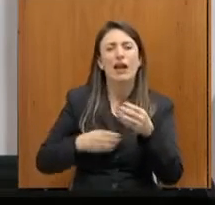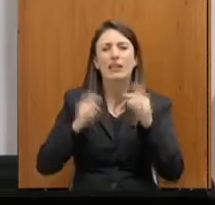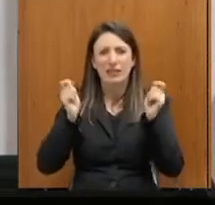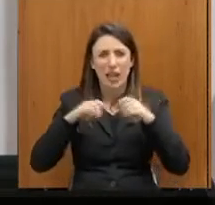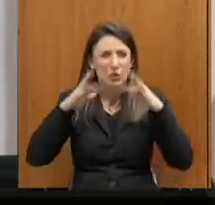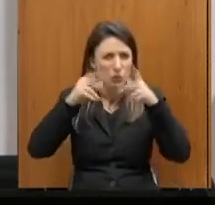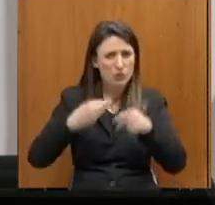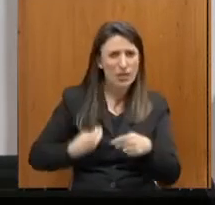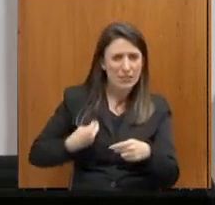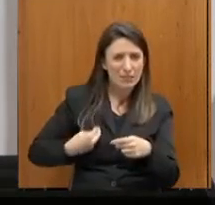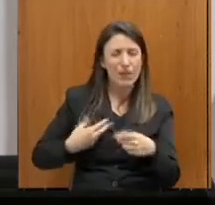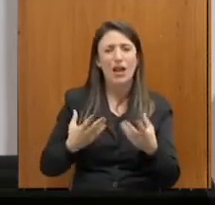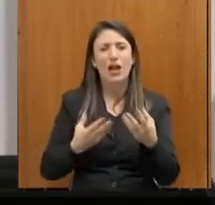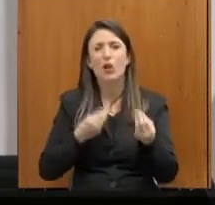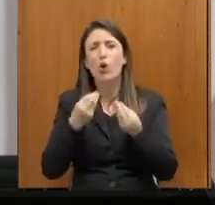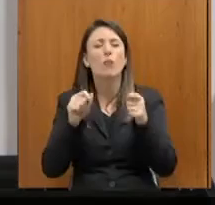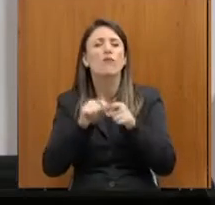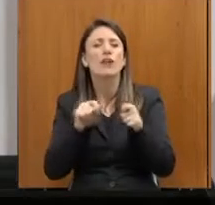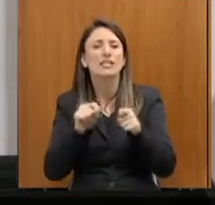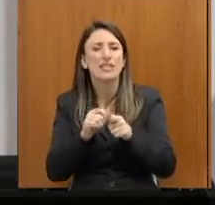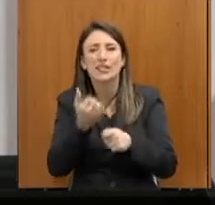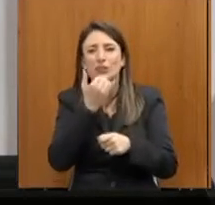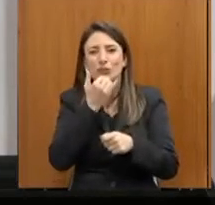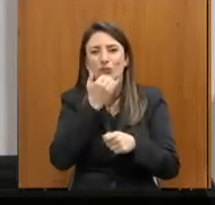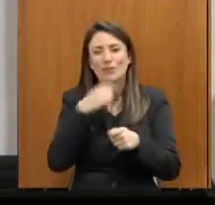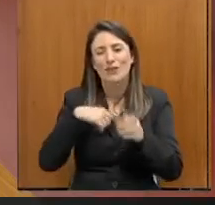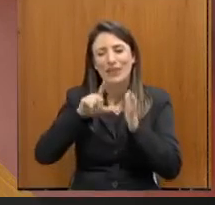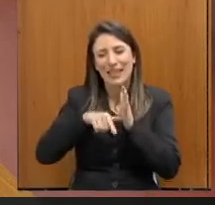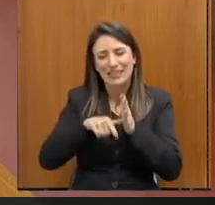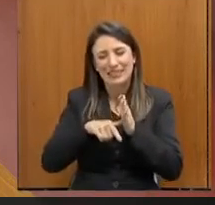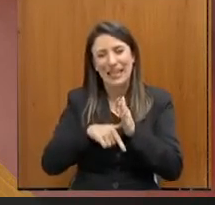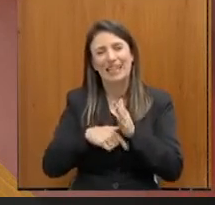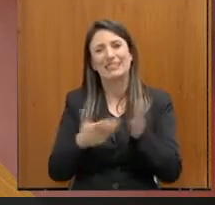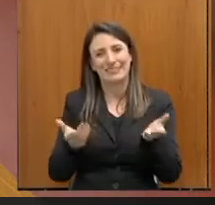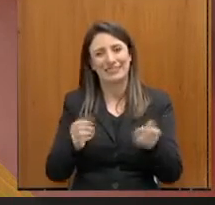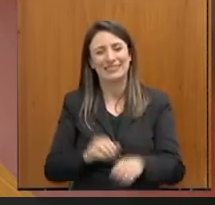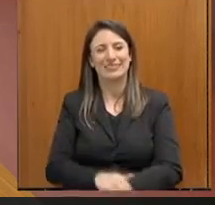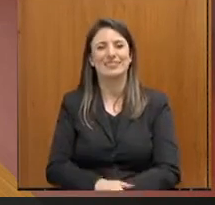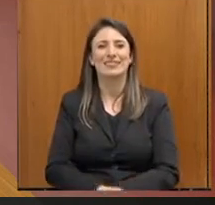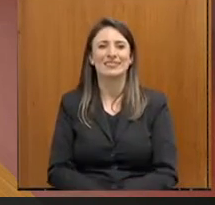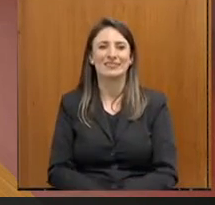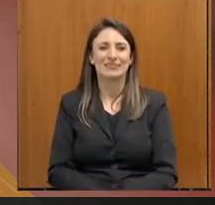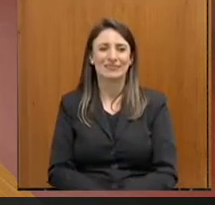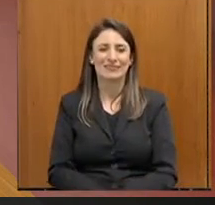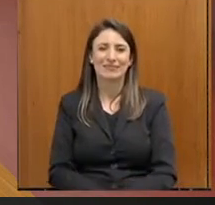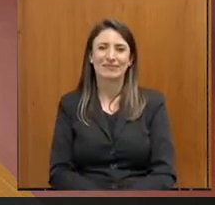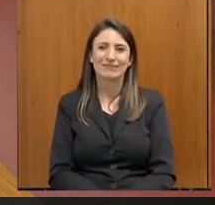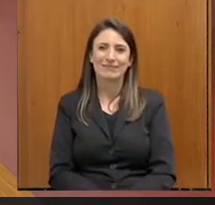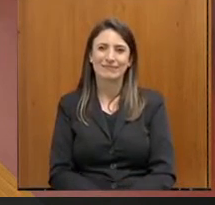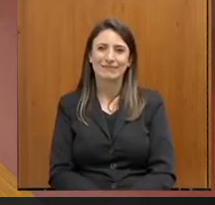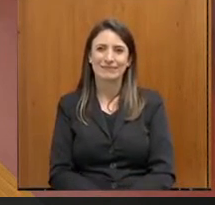muito obrigado desculpa Presidente ao exceder o tempo a